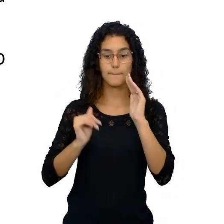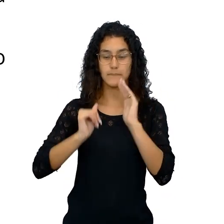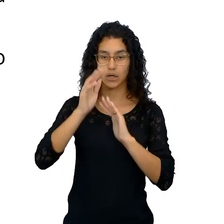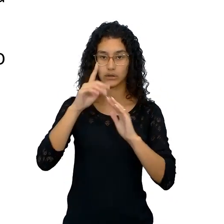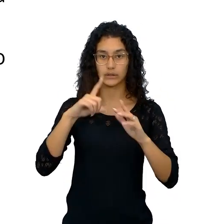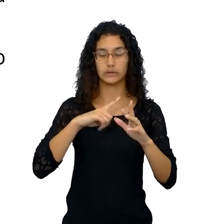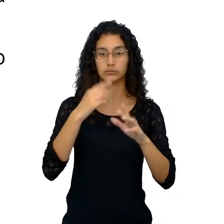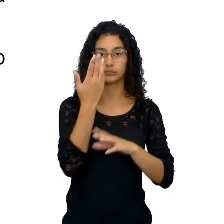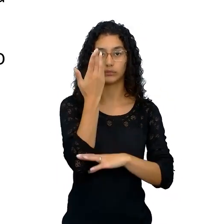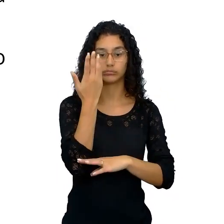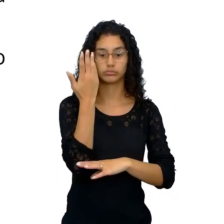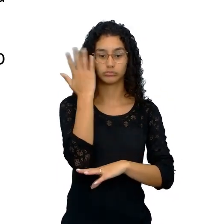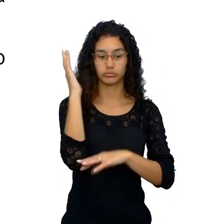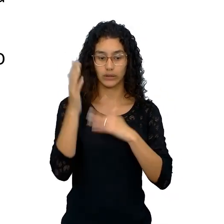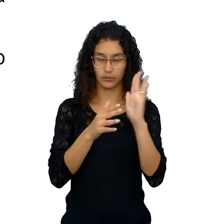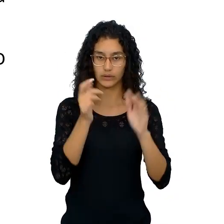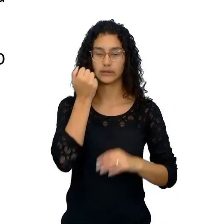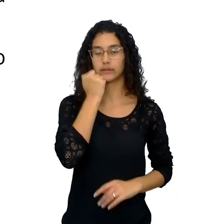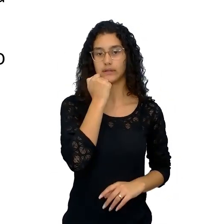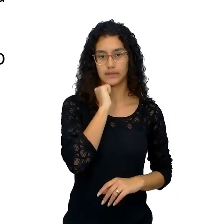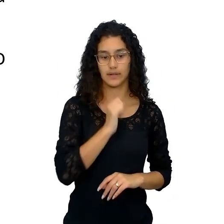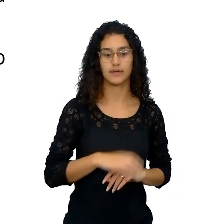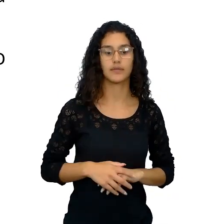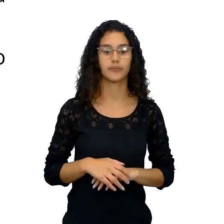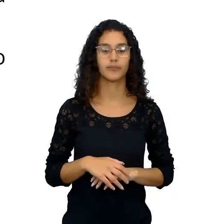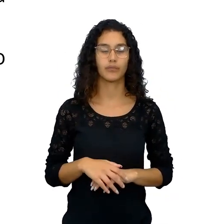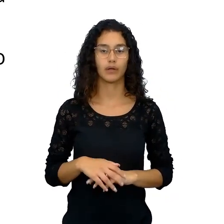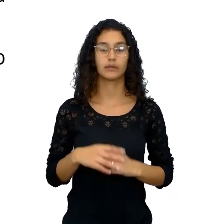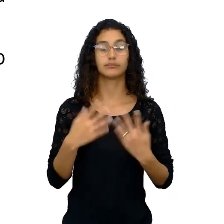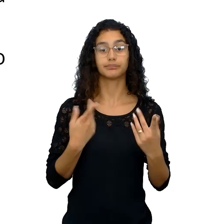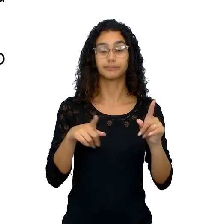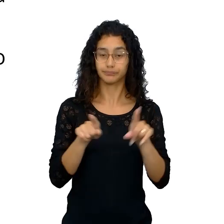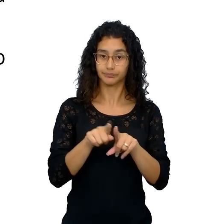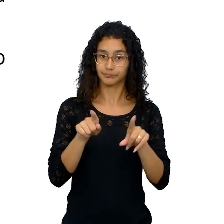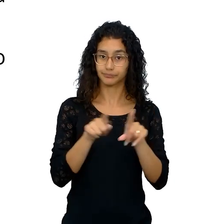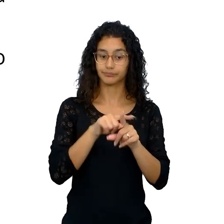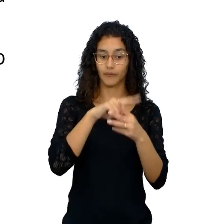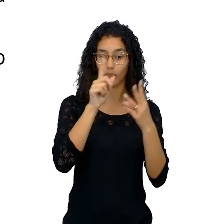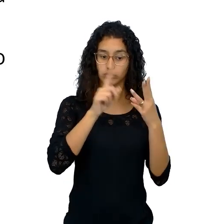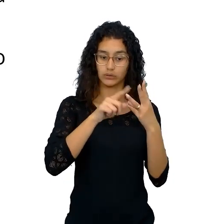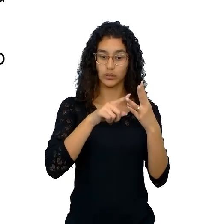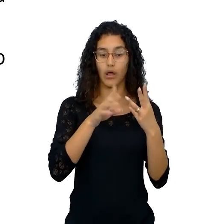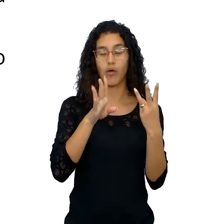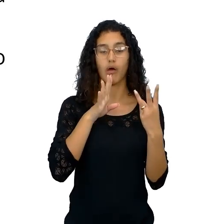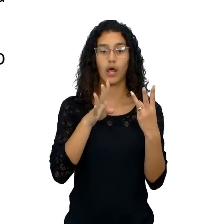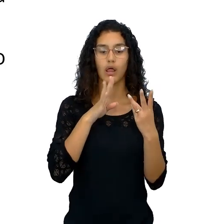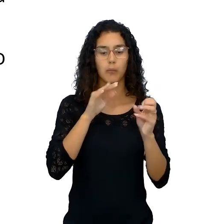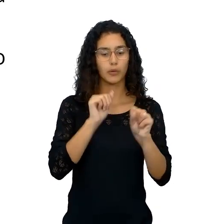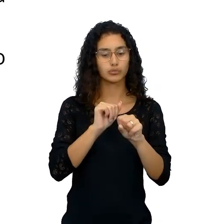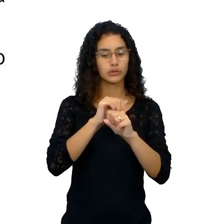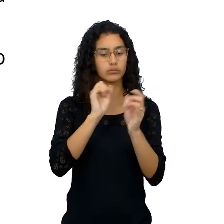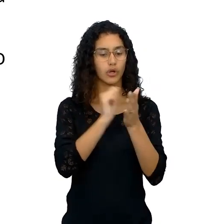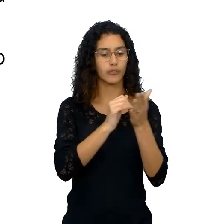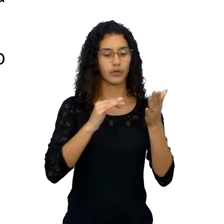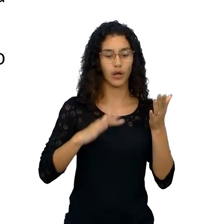questão da natureza da ciência, tá bem? E, por fim, conhecemos as